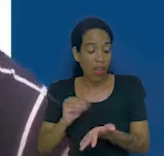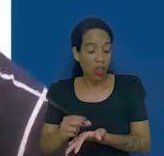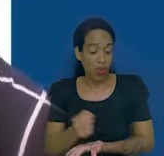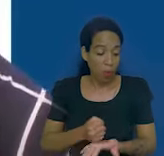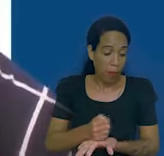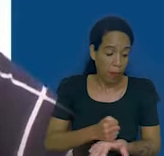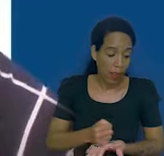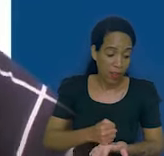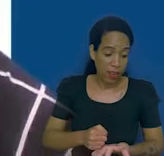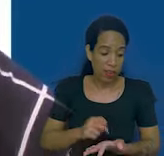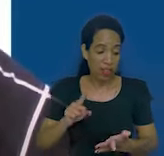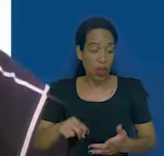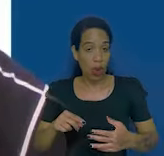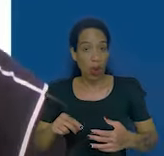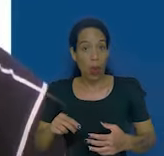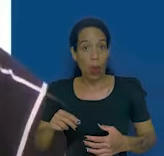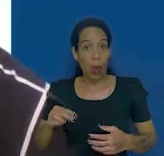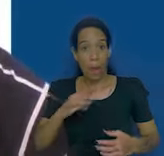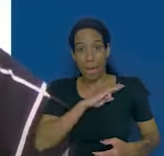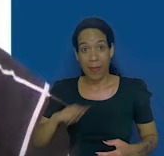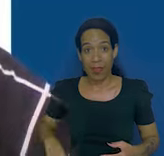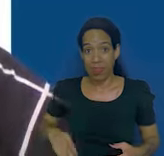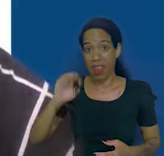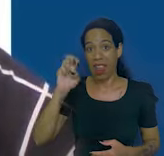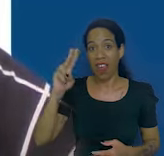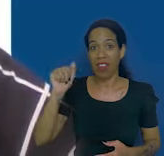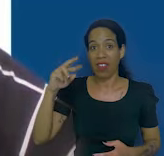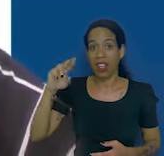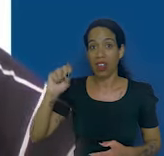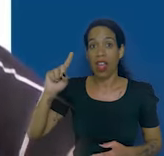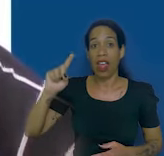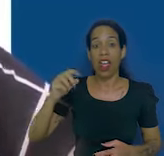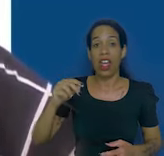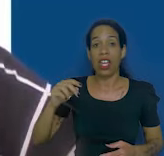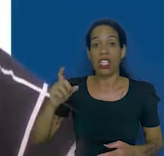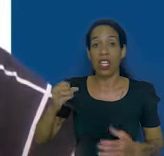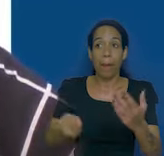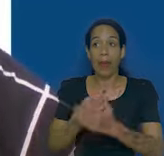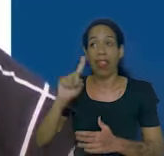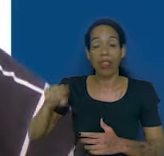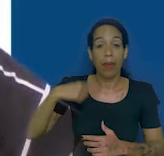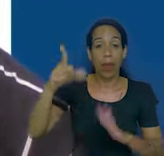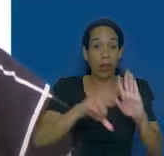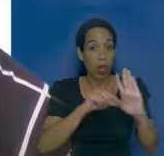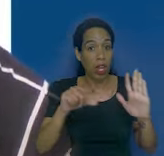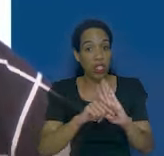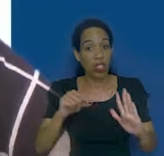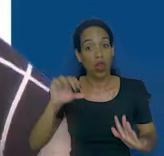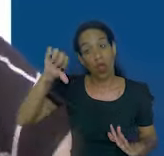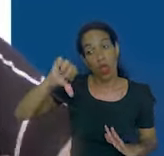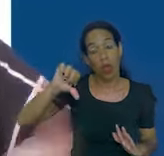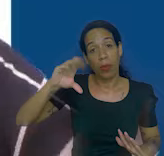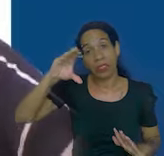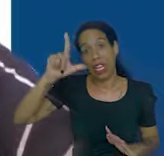base na fraude, né, o ministro Evandro, a decisão dele foi posterior ao lançamento do livro, mas ele pauta lá no artigo 9º da CLT,